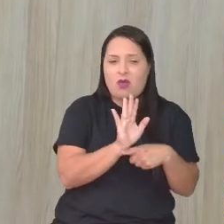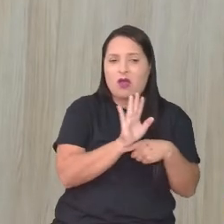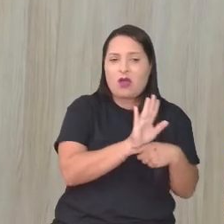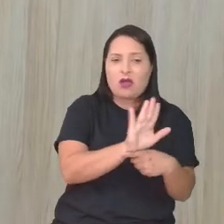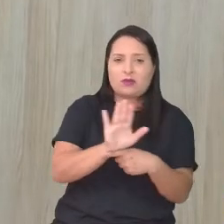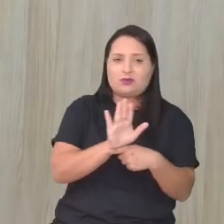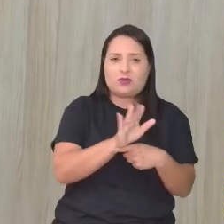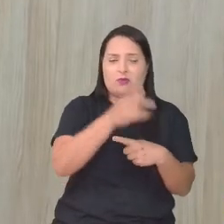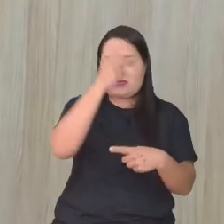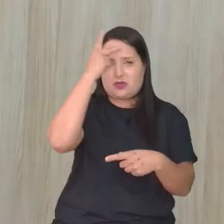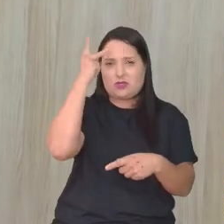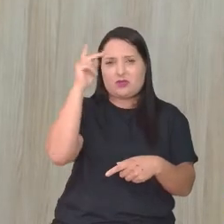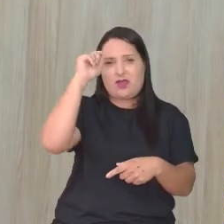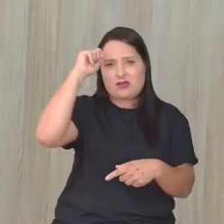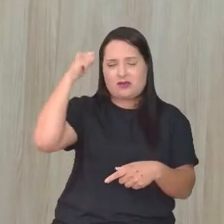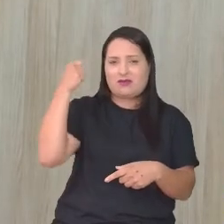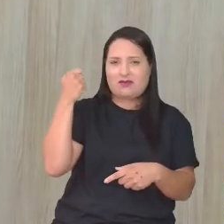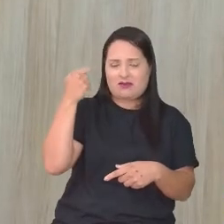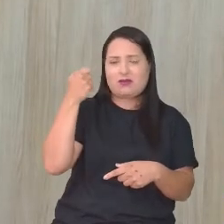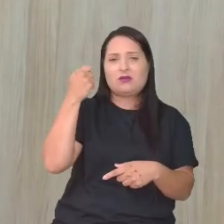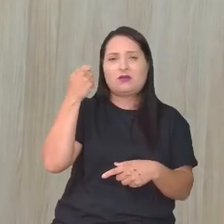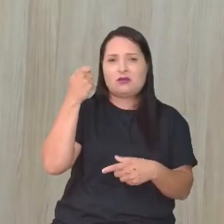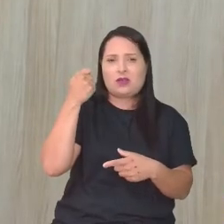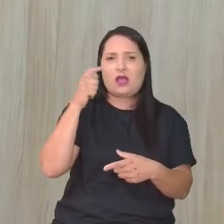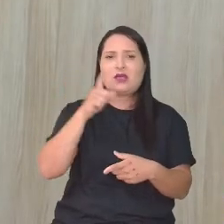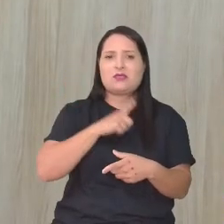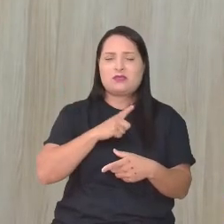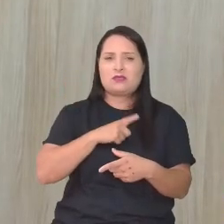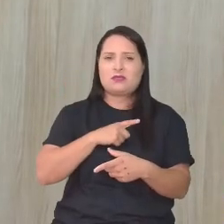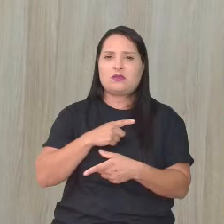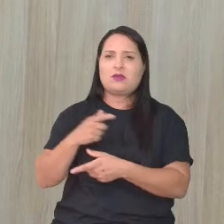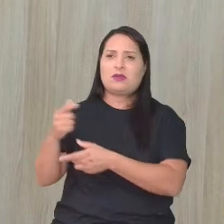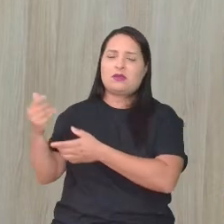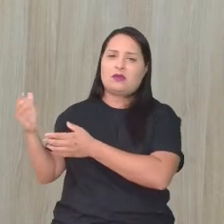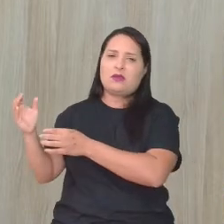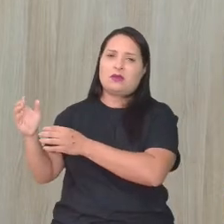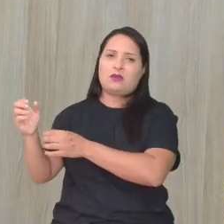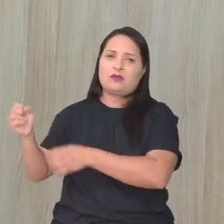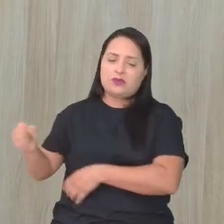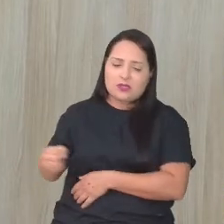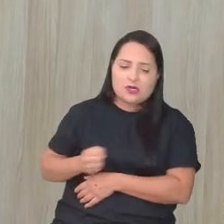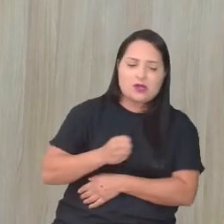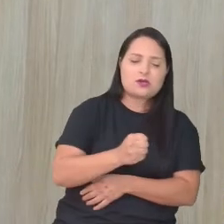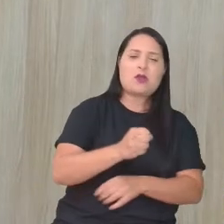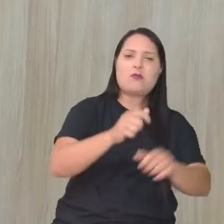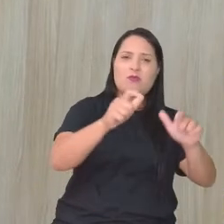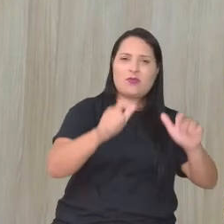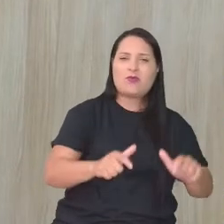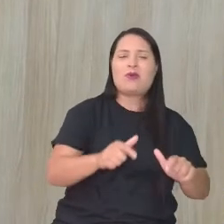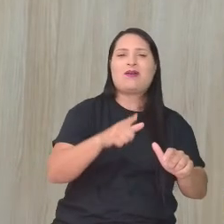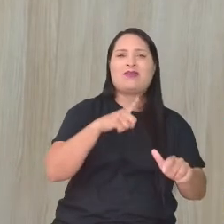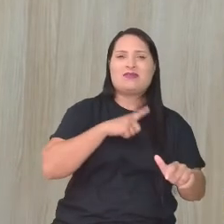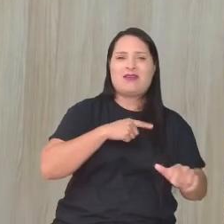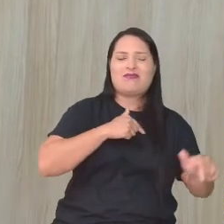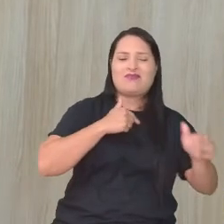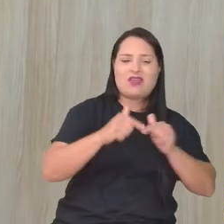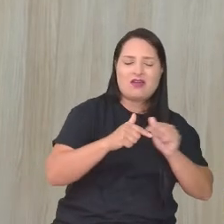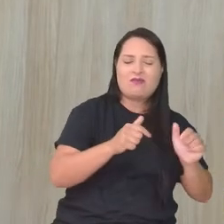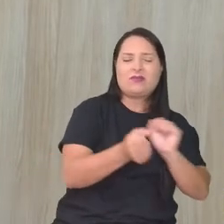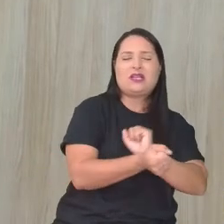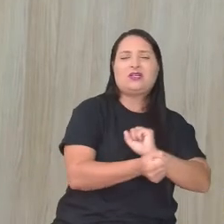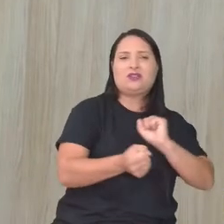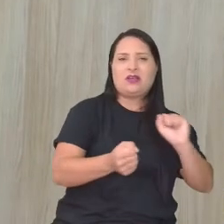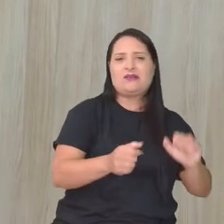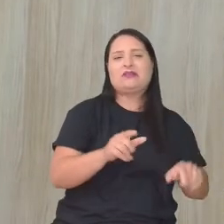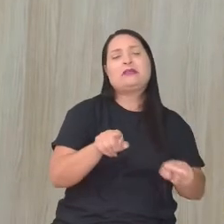dessas pessoas, negros e negras, que eram trazidos, né, para o nosso território para ser escravizados. Também é outro lugar